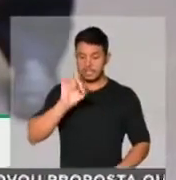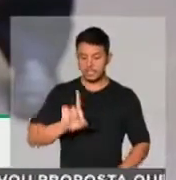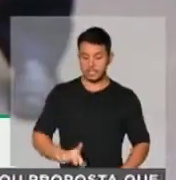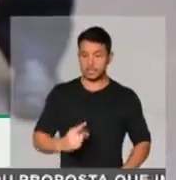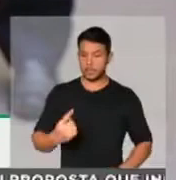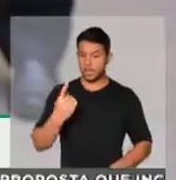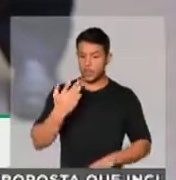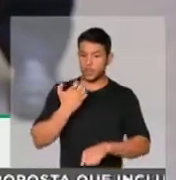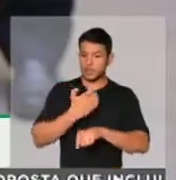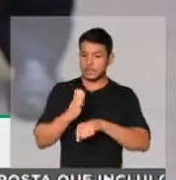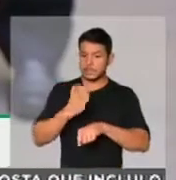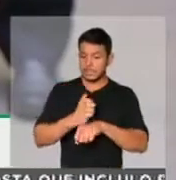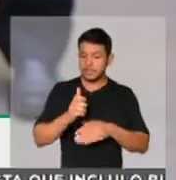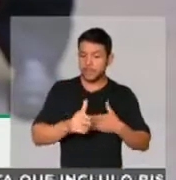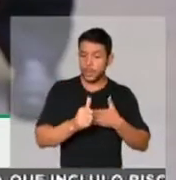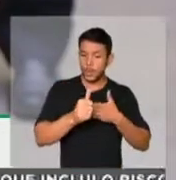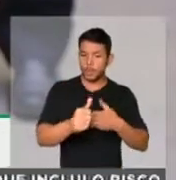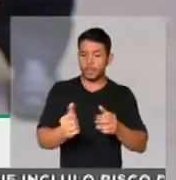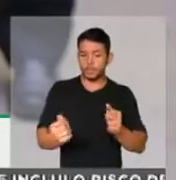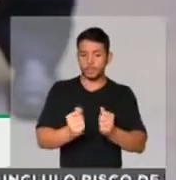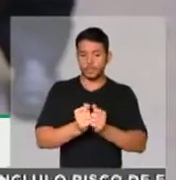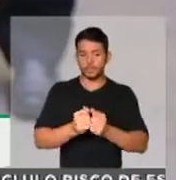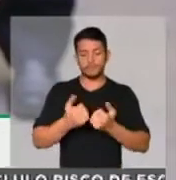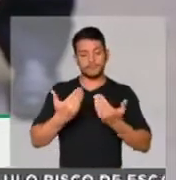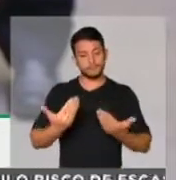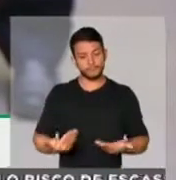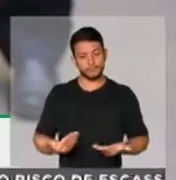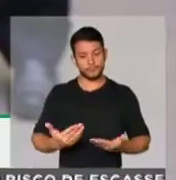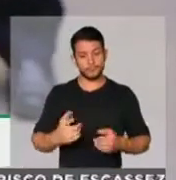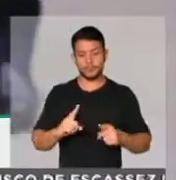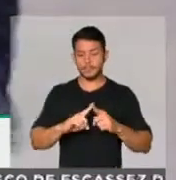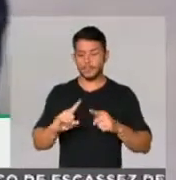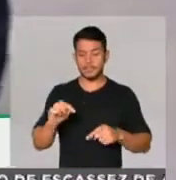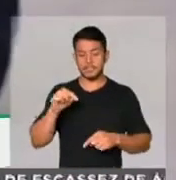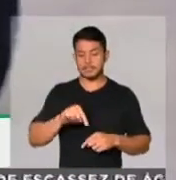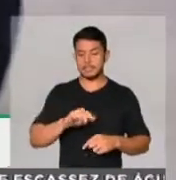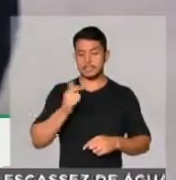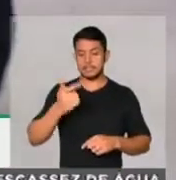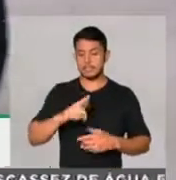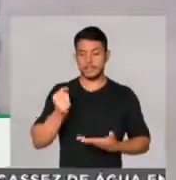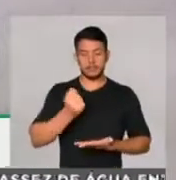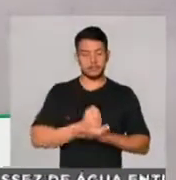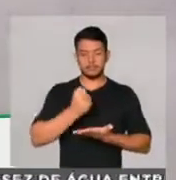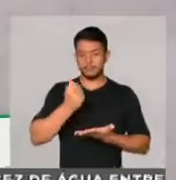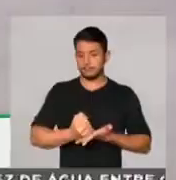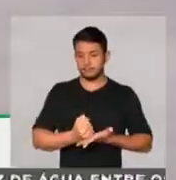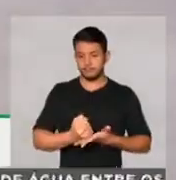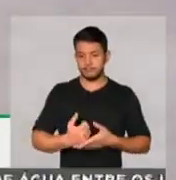para elas na escola comum. E esses estagiários não estão sendo